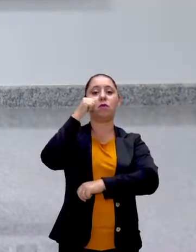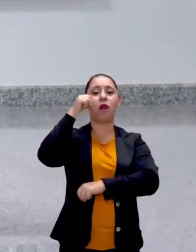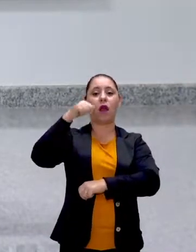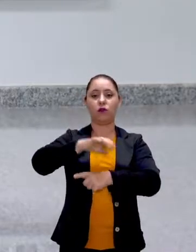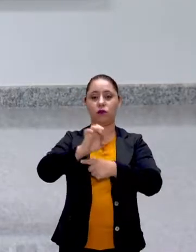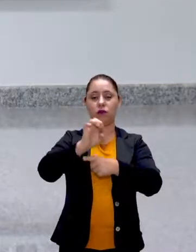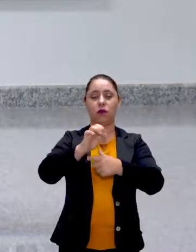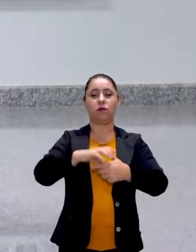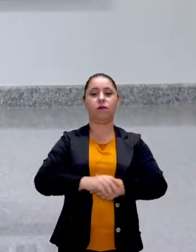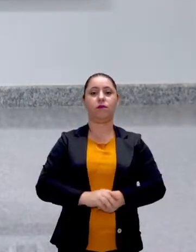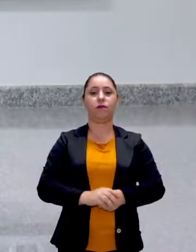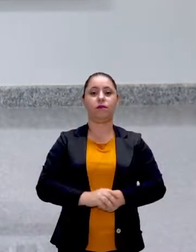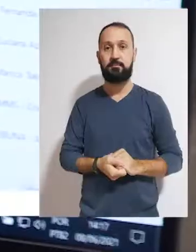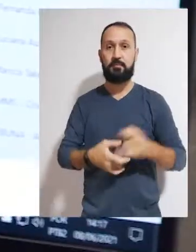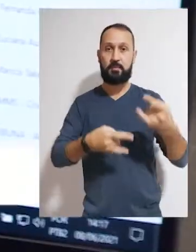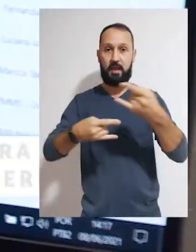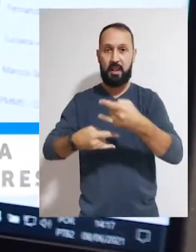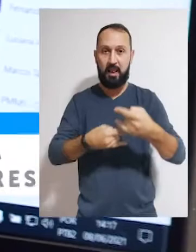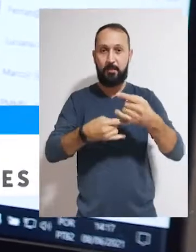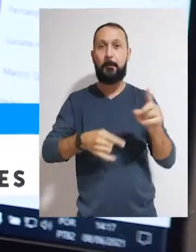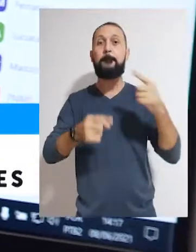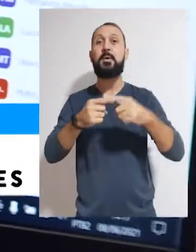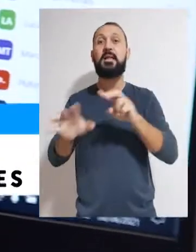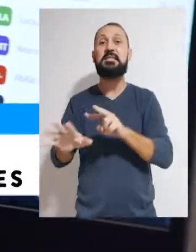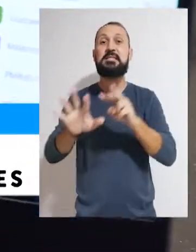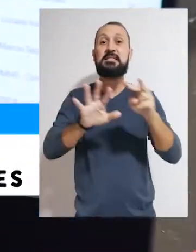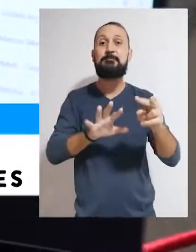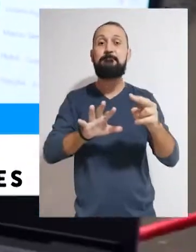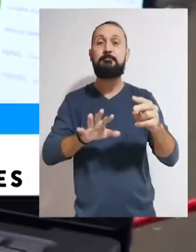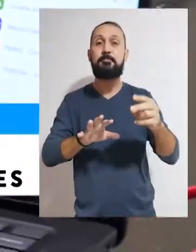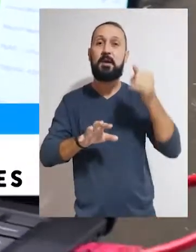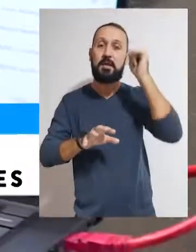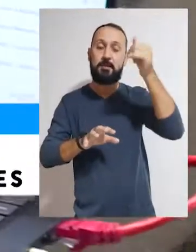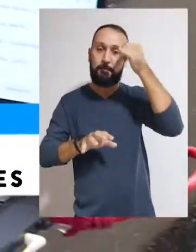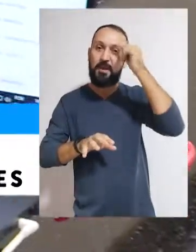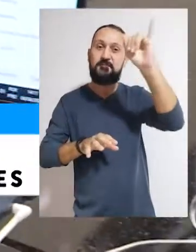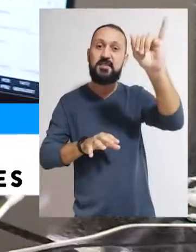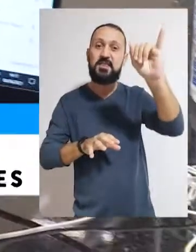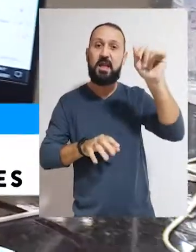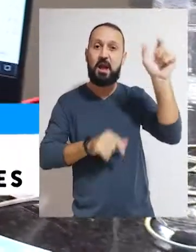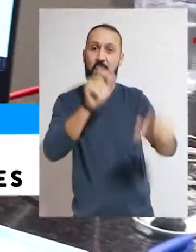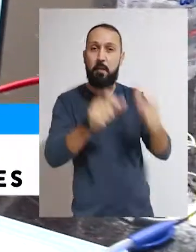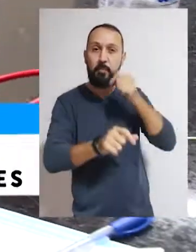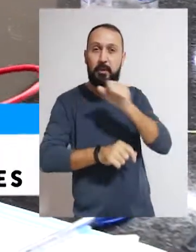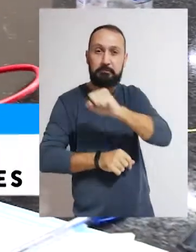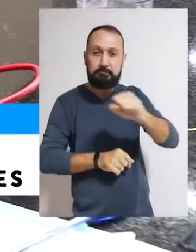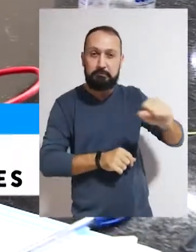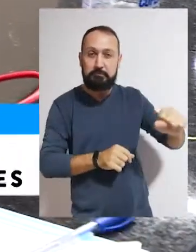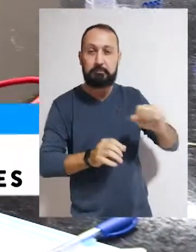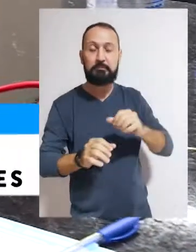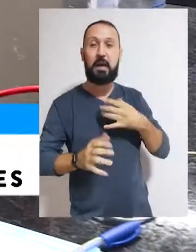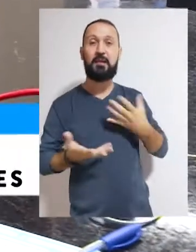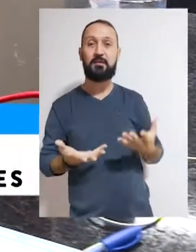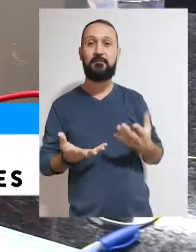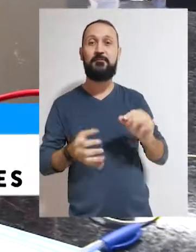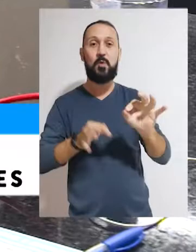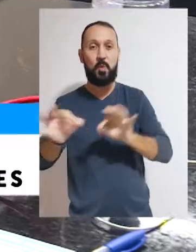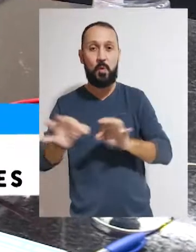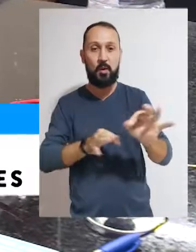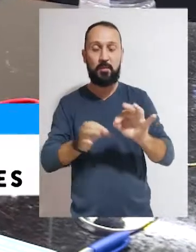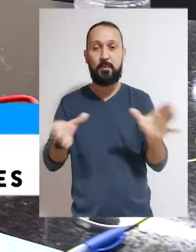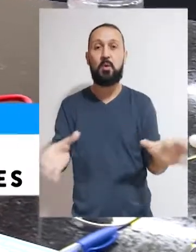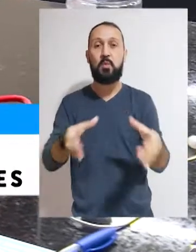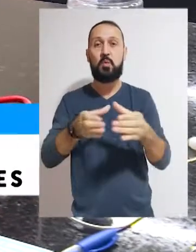ao feminicídio no estado. Live alusiva à Semana Estadual de Combate ao Feminicídio foi realizada pela Comissão